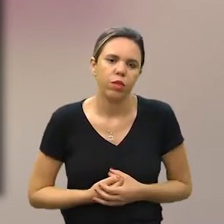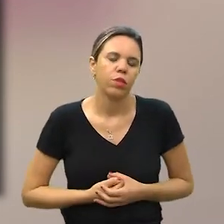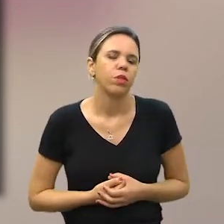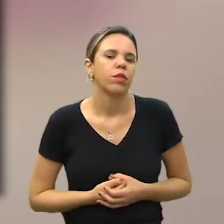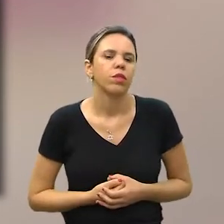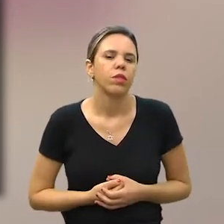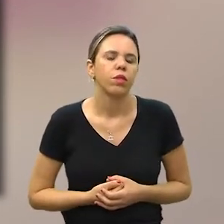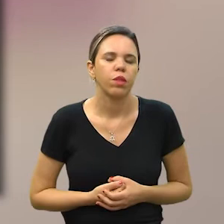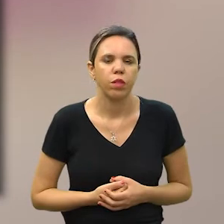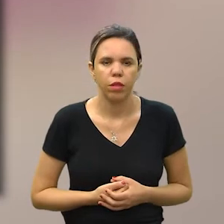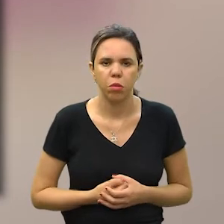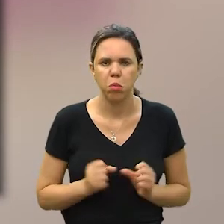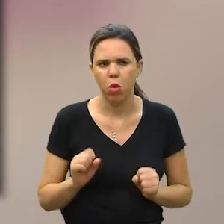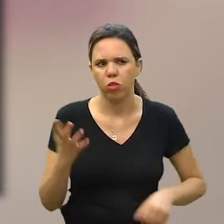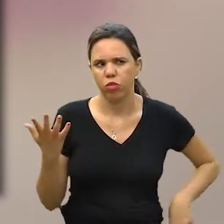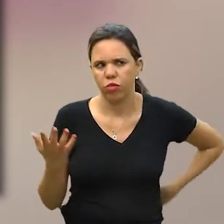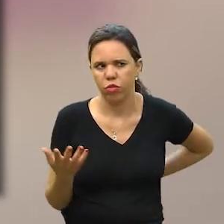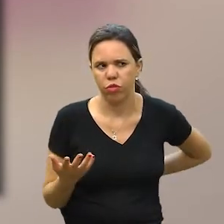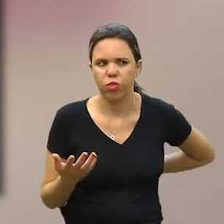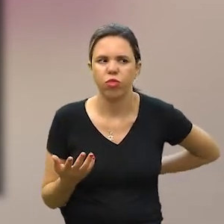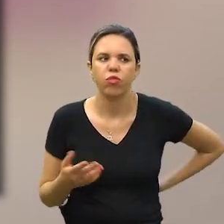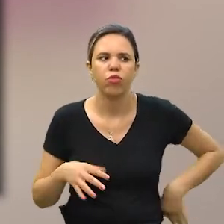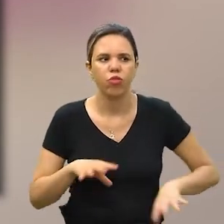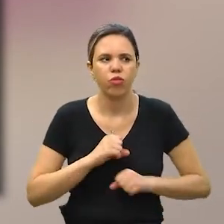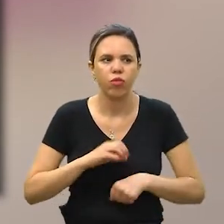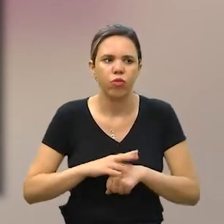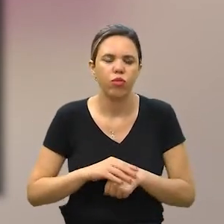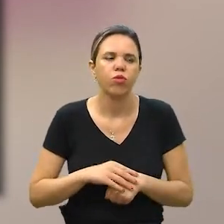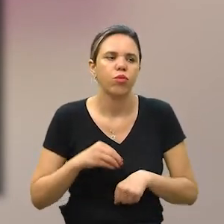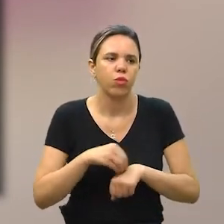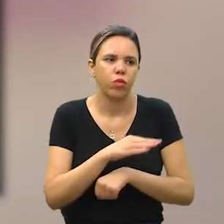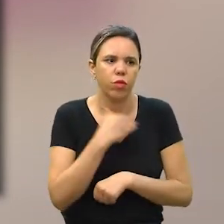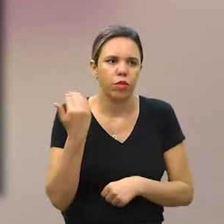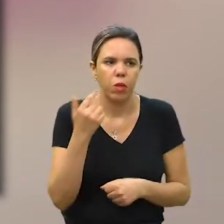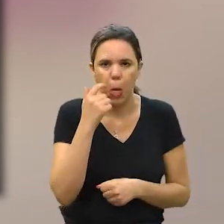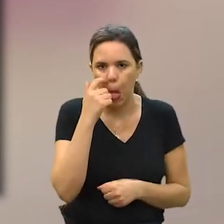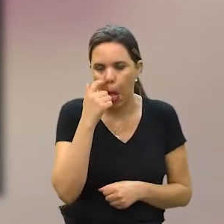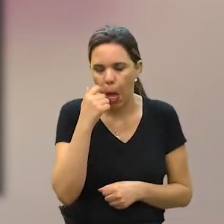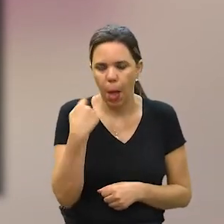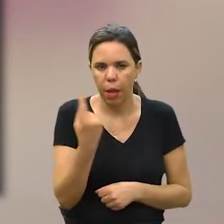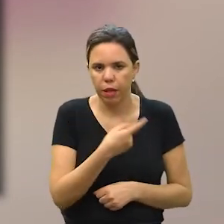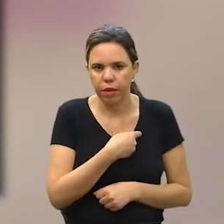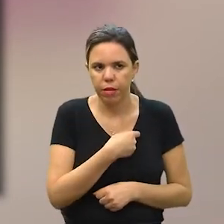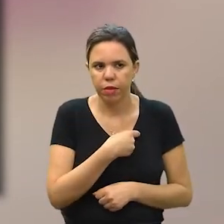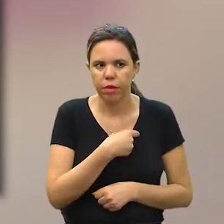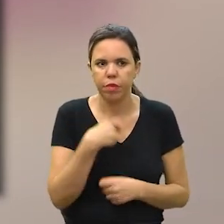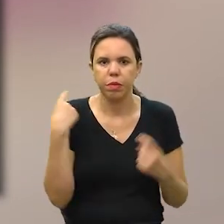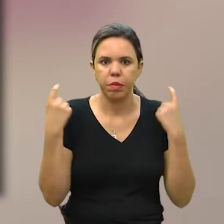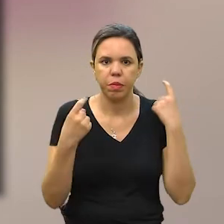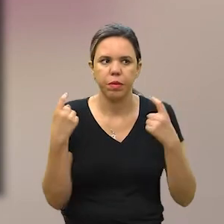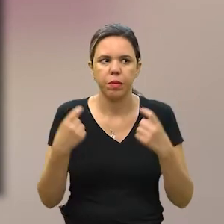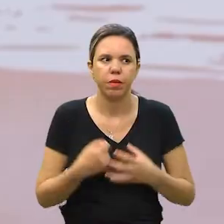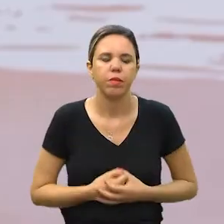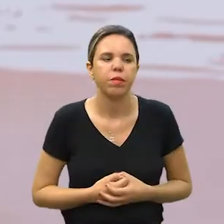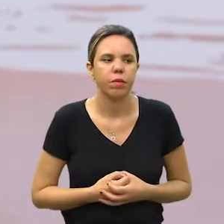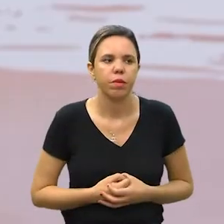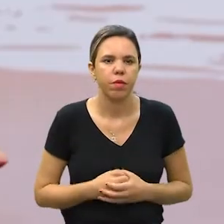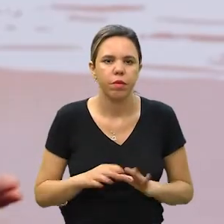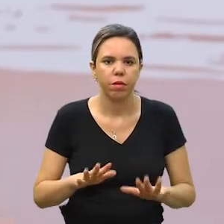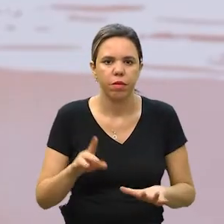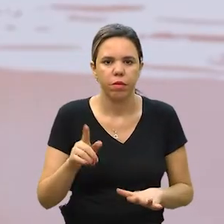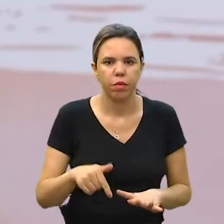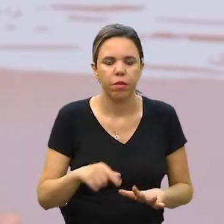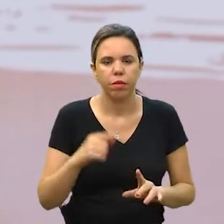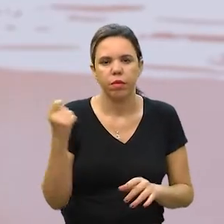né? Potencialmente pode deixar sequelas e pode levar ao óbito, não é? Que é o nosso grande temor, não é? E apesar